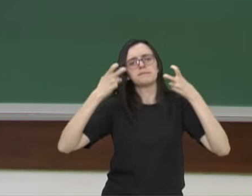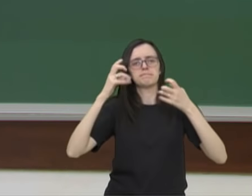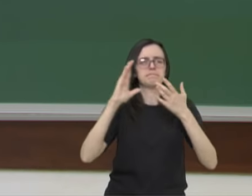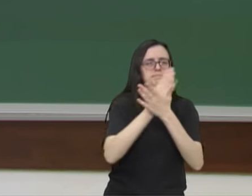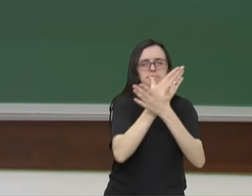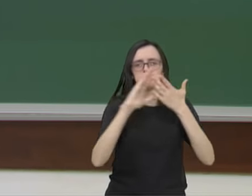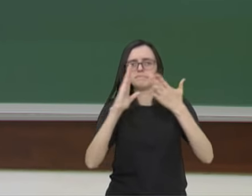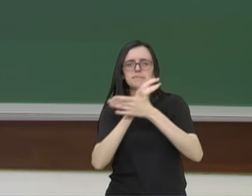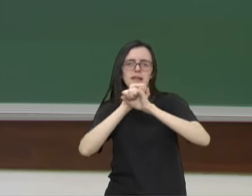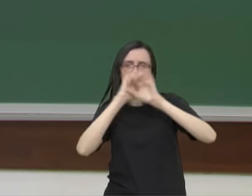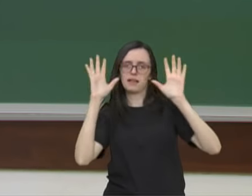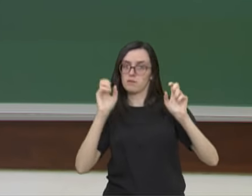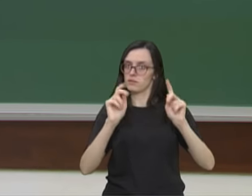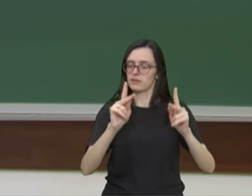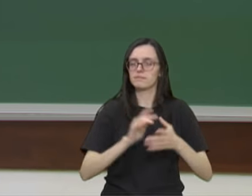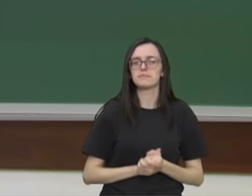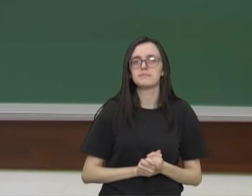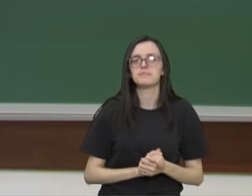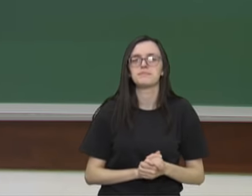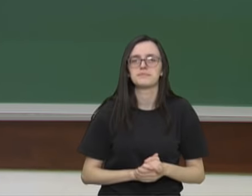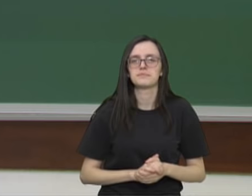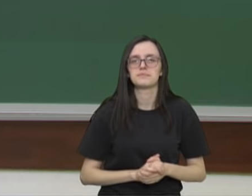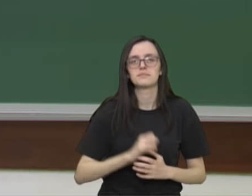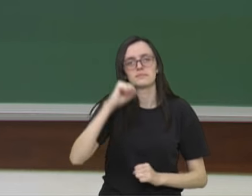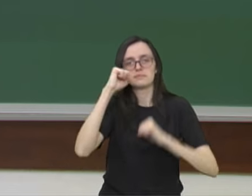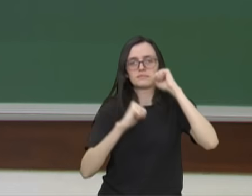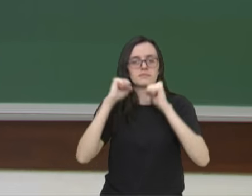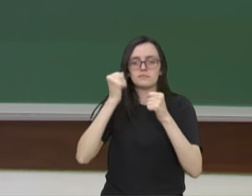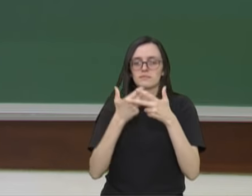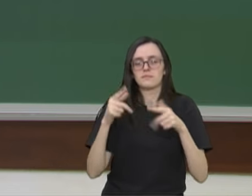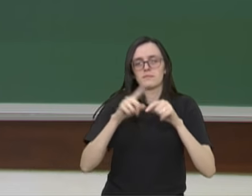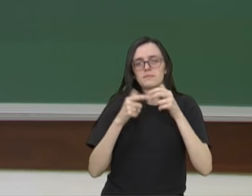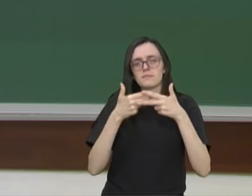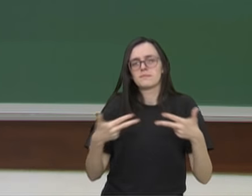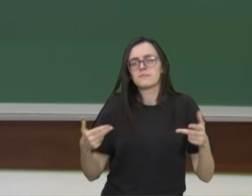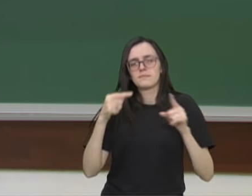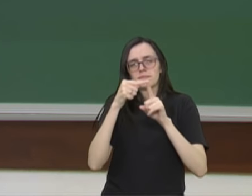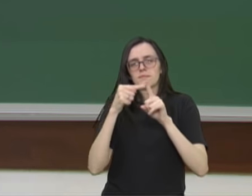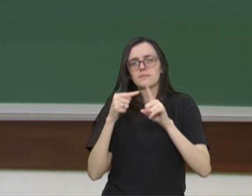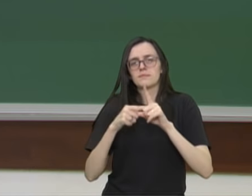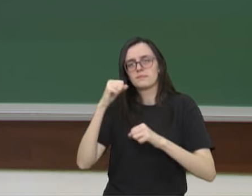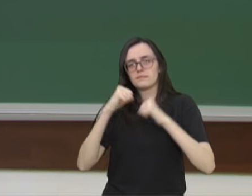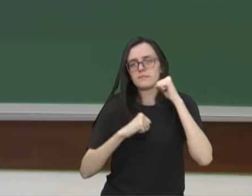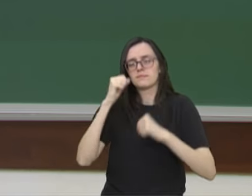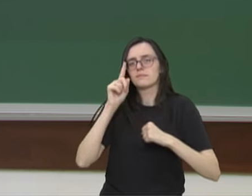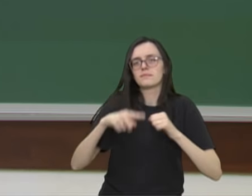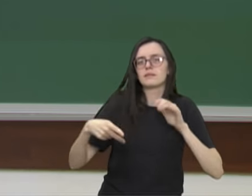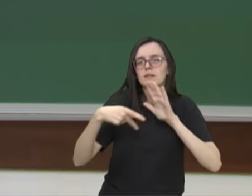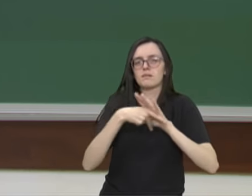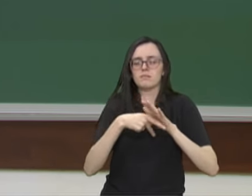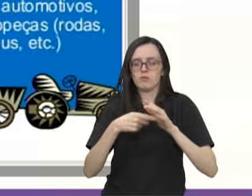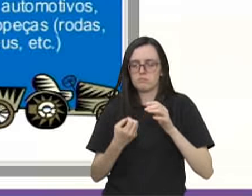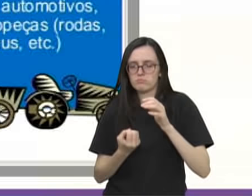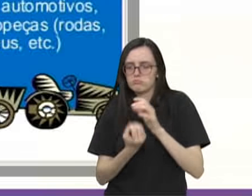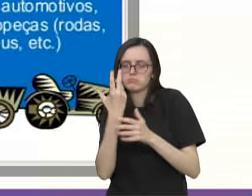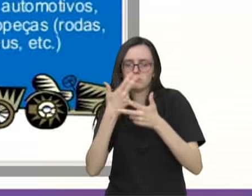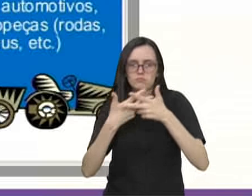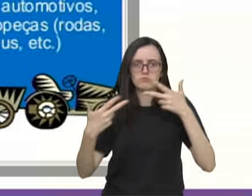essa classificação tá ok as indústrias de bens de consumo que é o tipo de indústria que se destina a sua produção